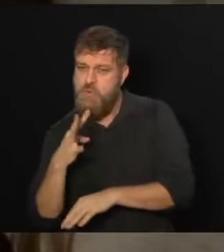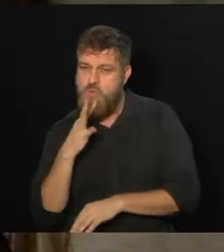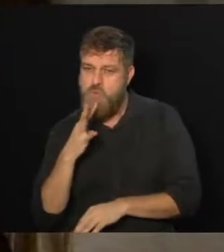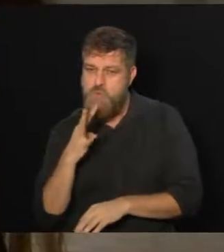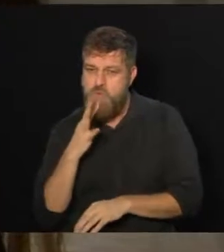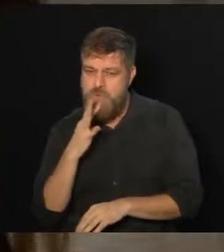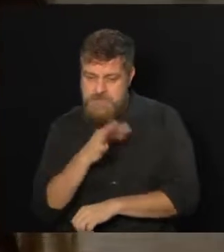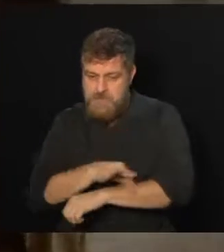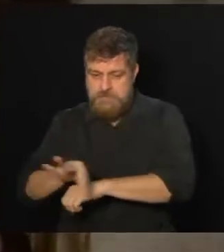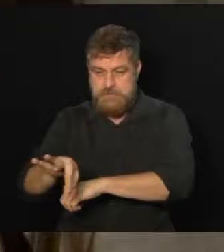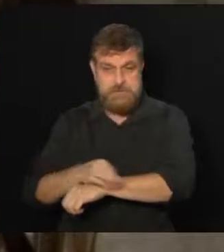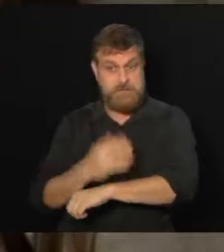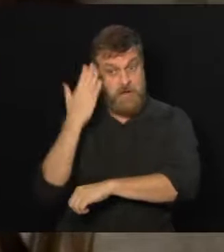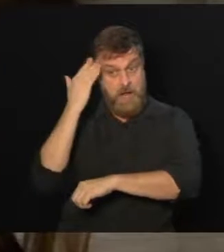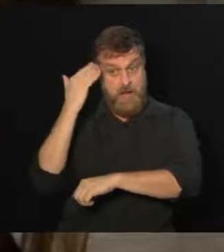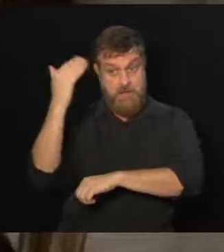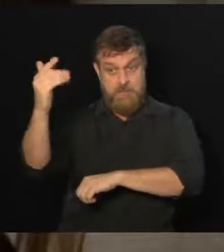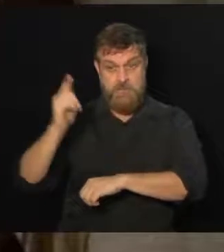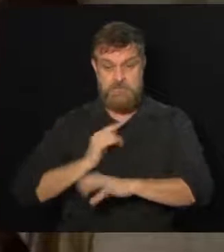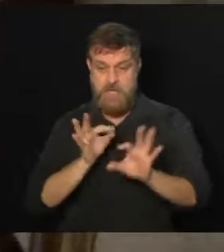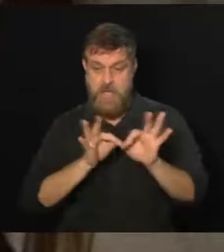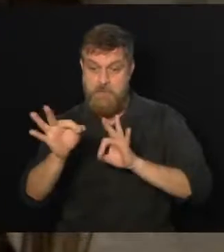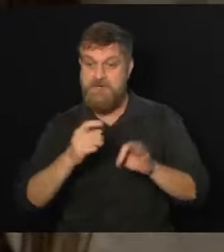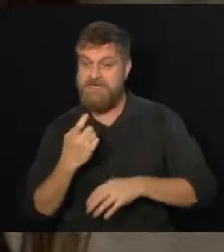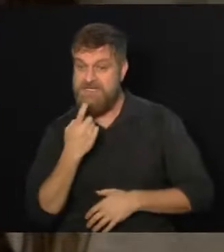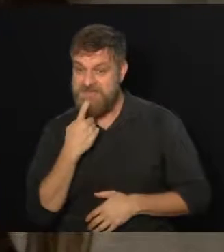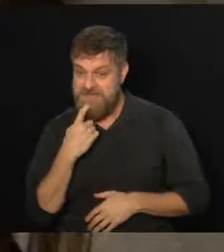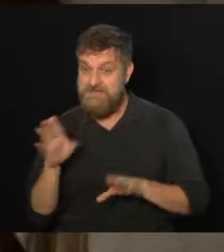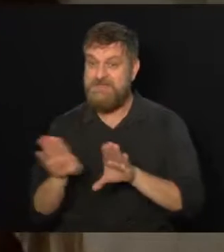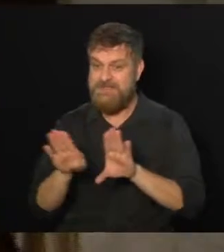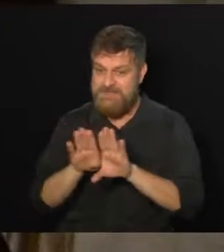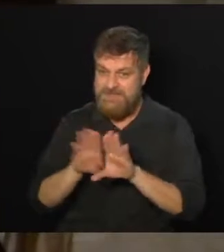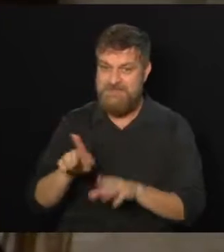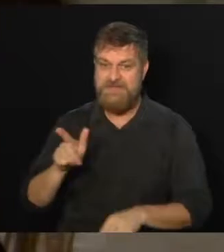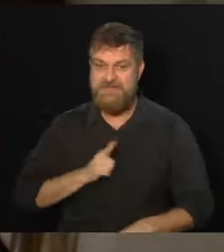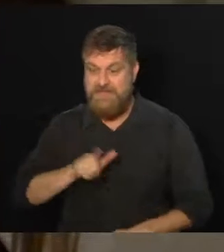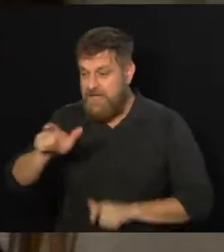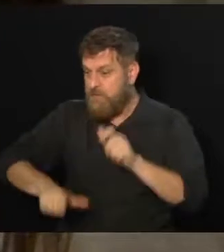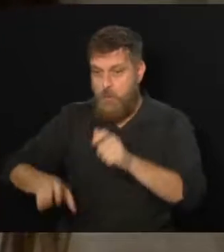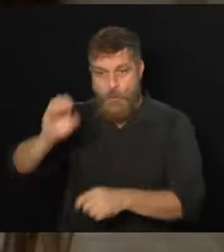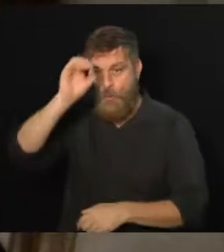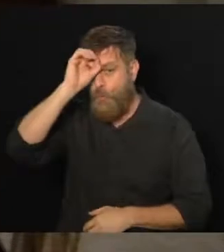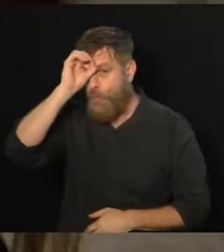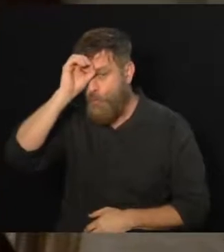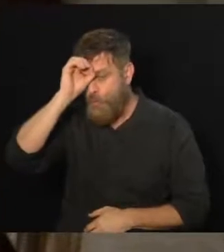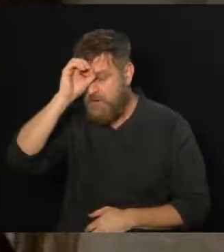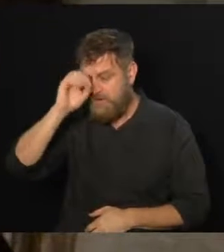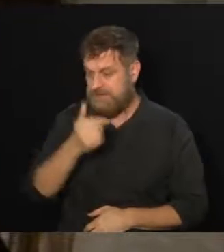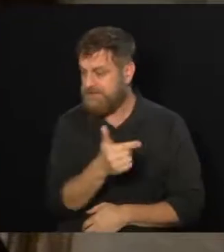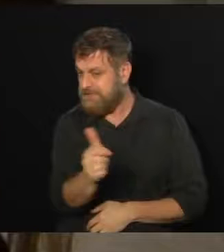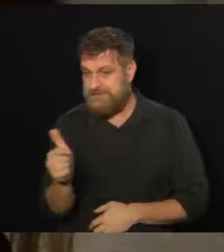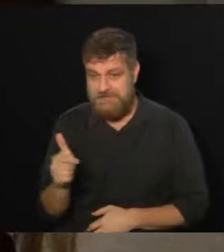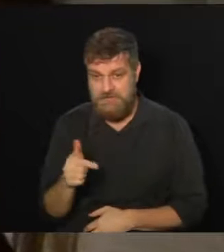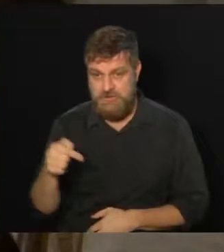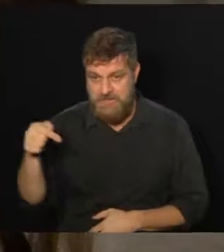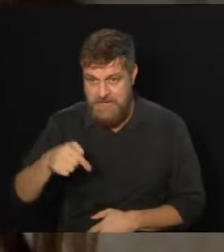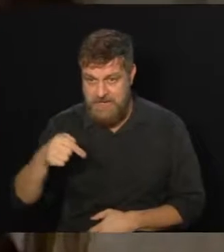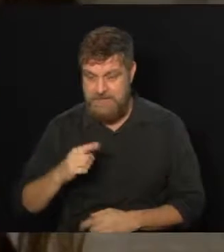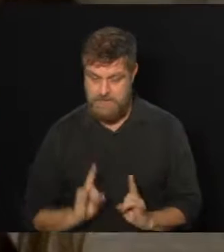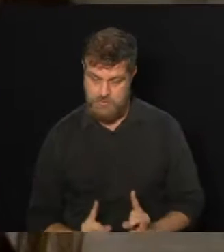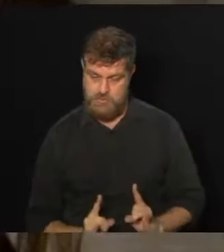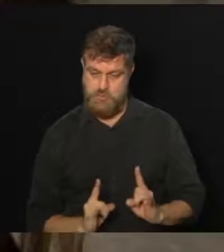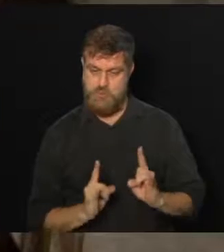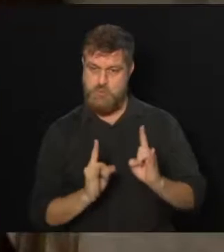trabalho desse arquiteto que tem alguns projetos, tem um projeto em Campinas também, né? Muita gente não sabia que ele tinha um